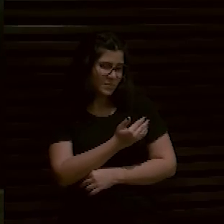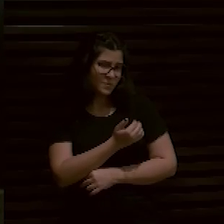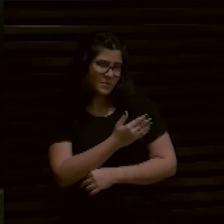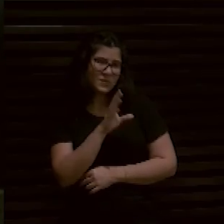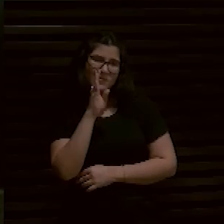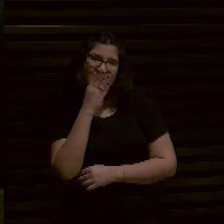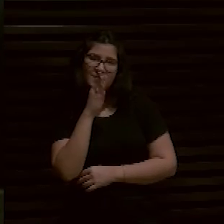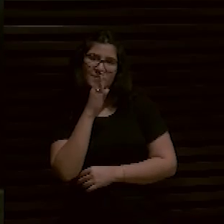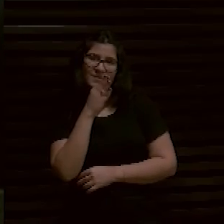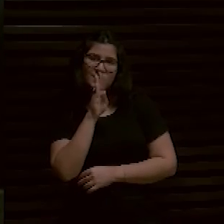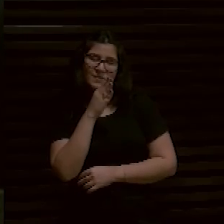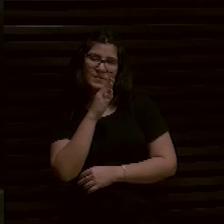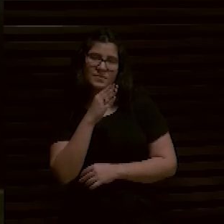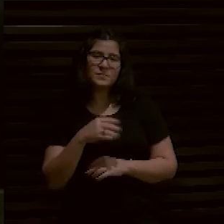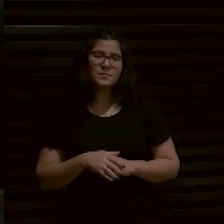enganoso,